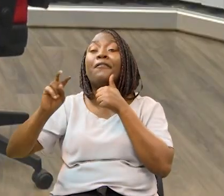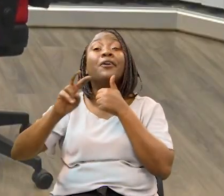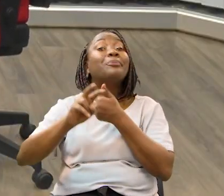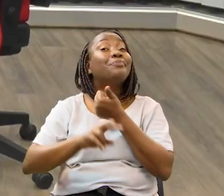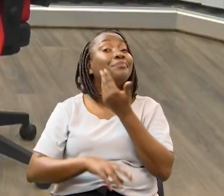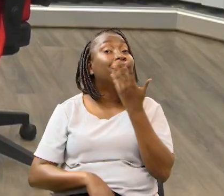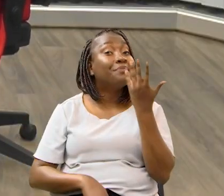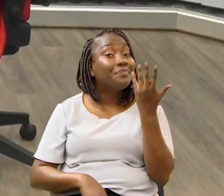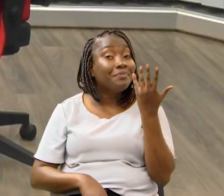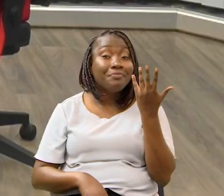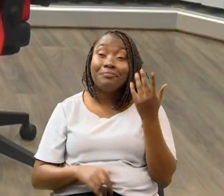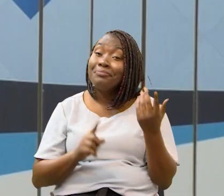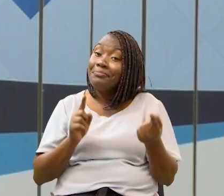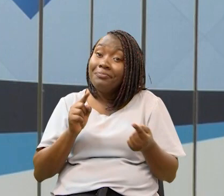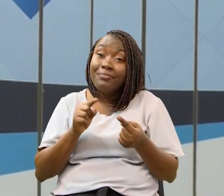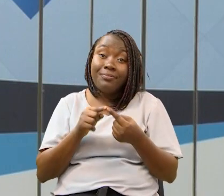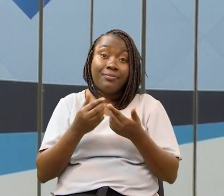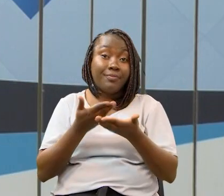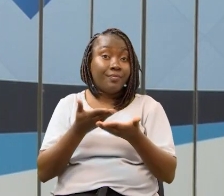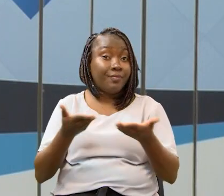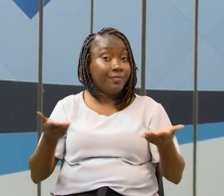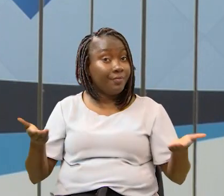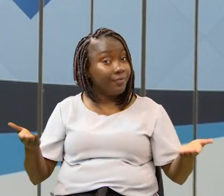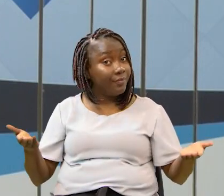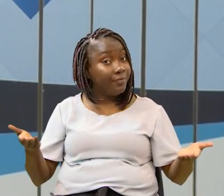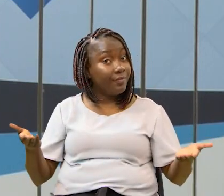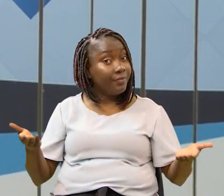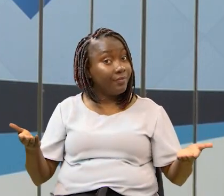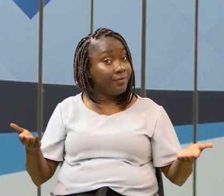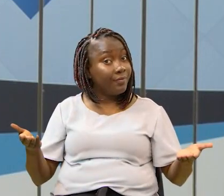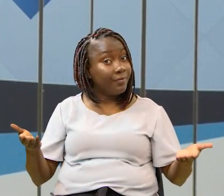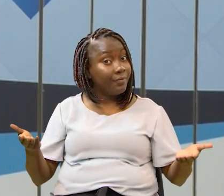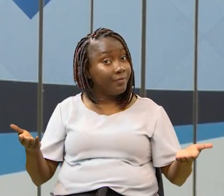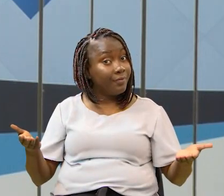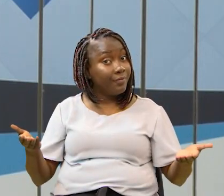vê? Então, é sobre isso, né? É sobre